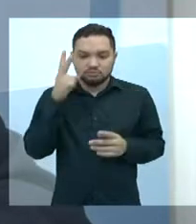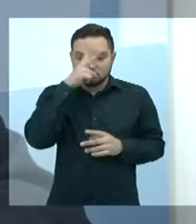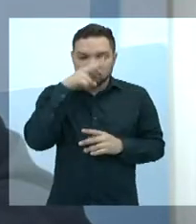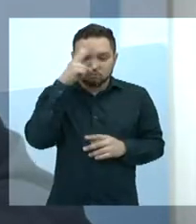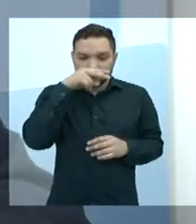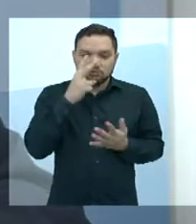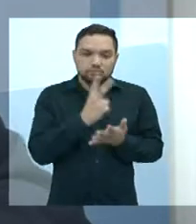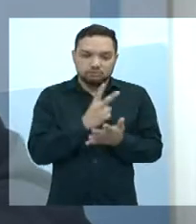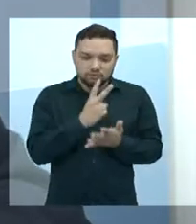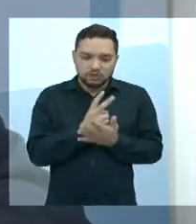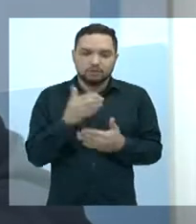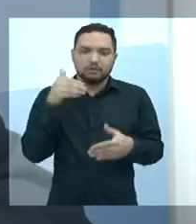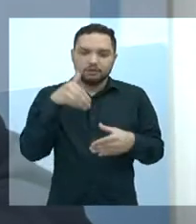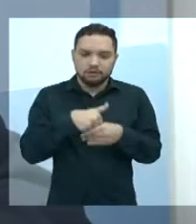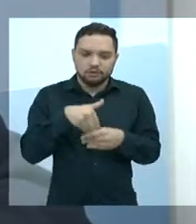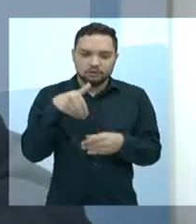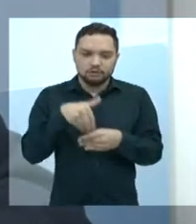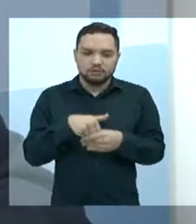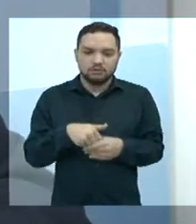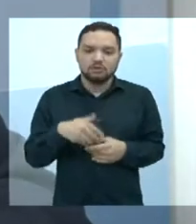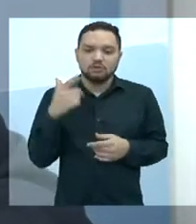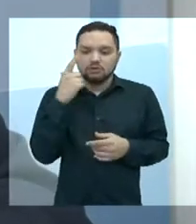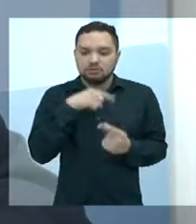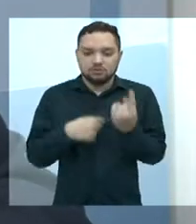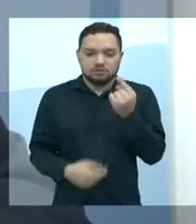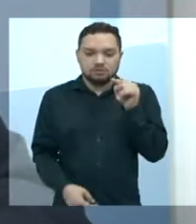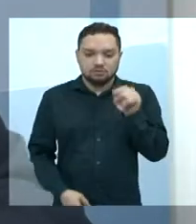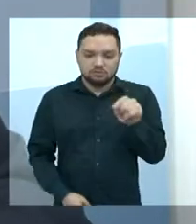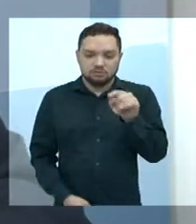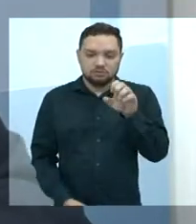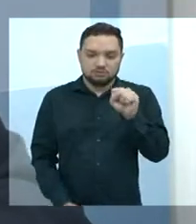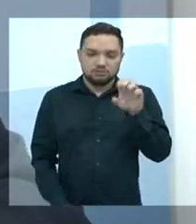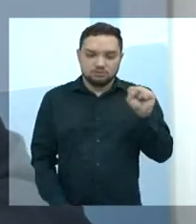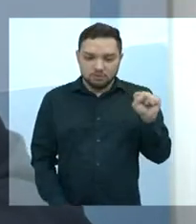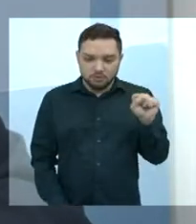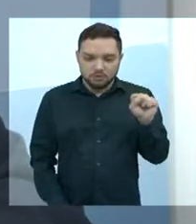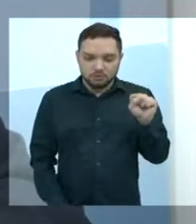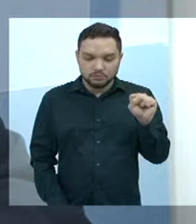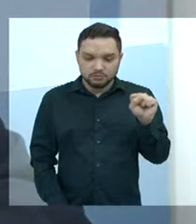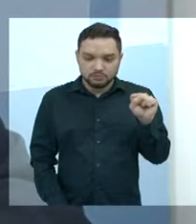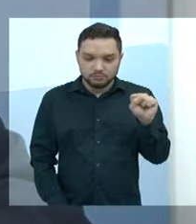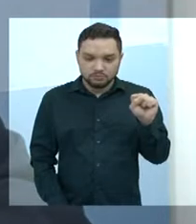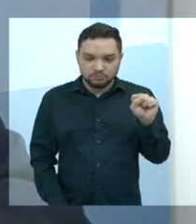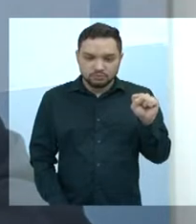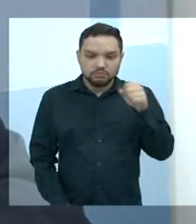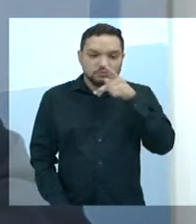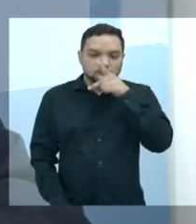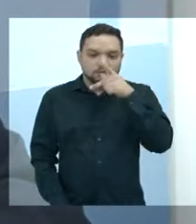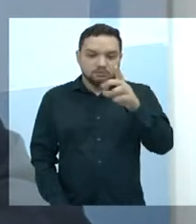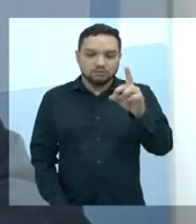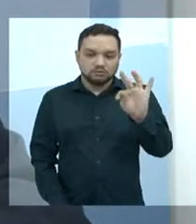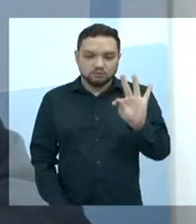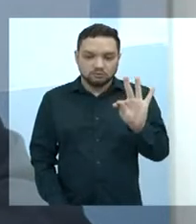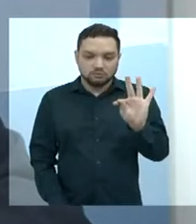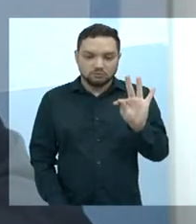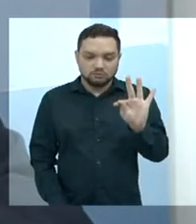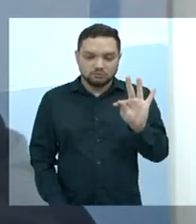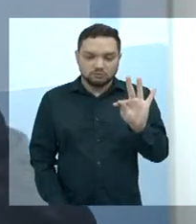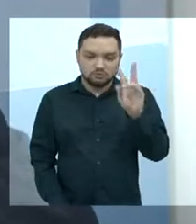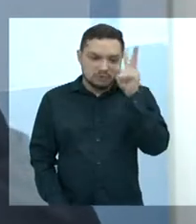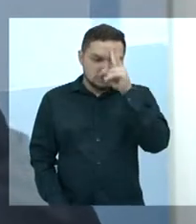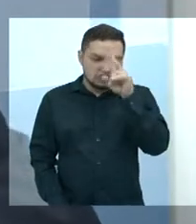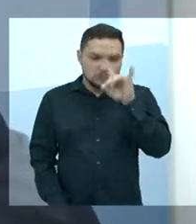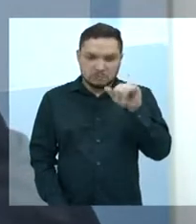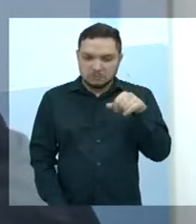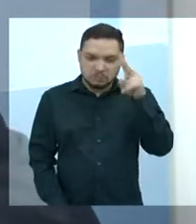todas as eleições. A primeira eleição eu tirei 1.088 votos. foi pelo PDT, não me recordo a